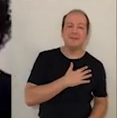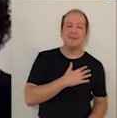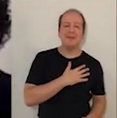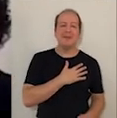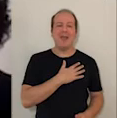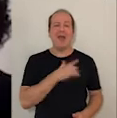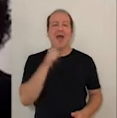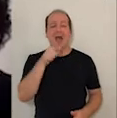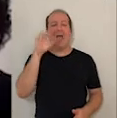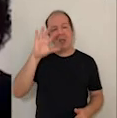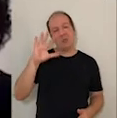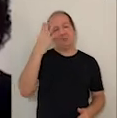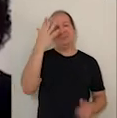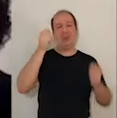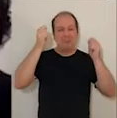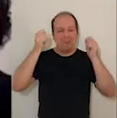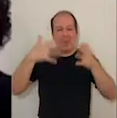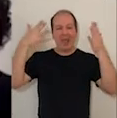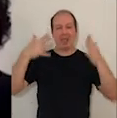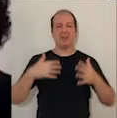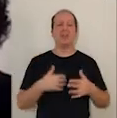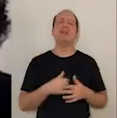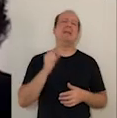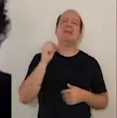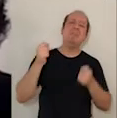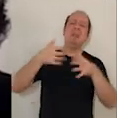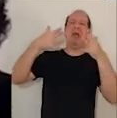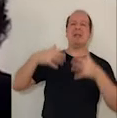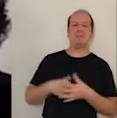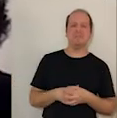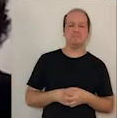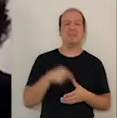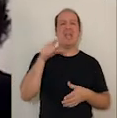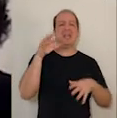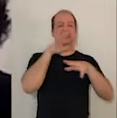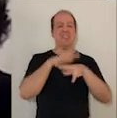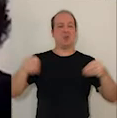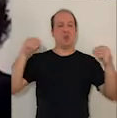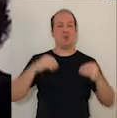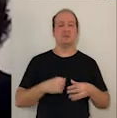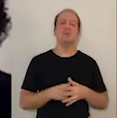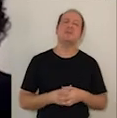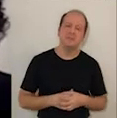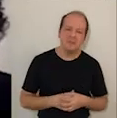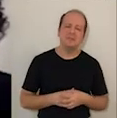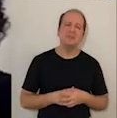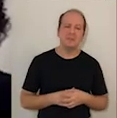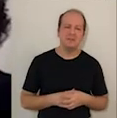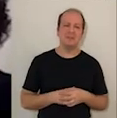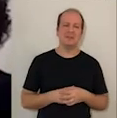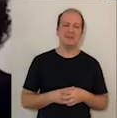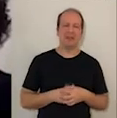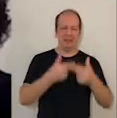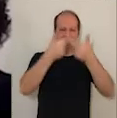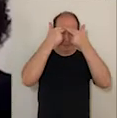E aí aconteceu um milagre. Que milagre, meu Deus? Ele sarou! Não, eu acho que ela está traumatizada.